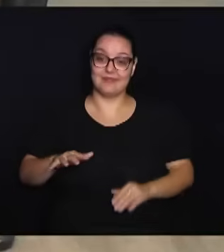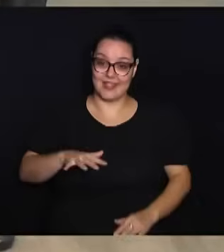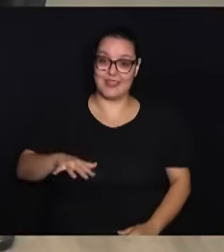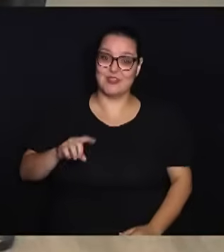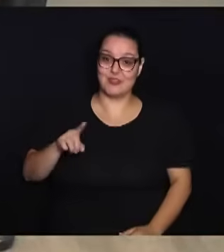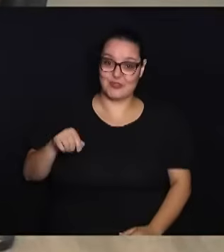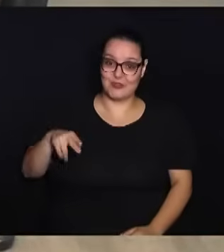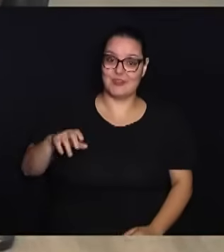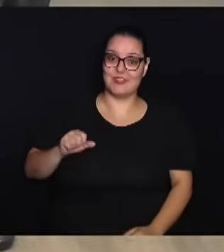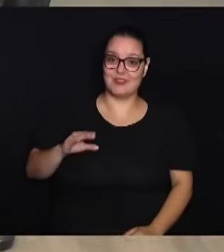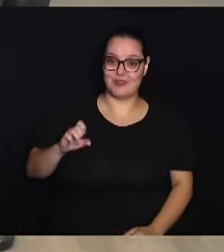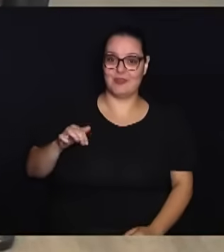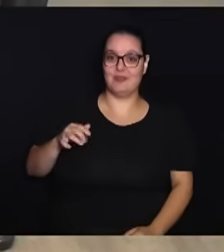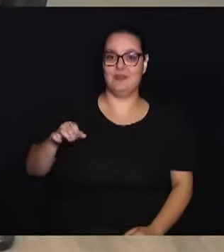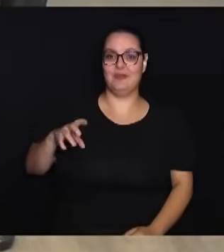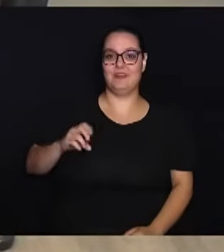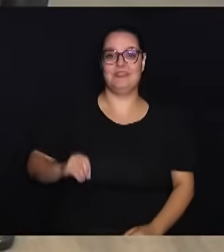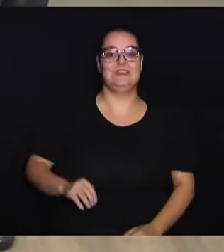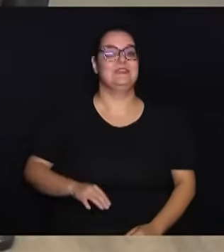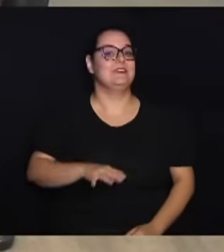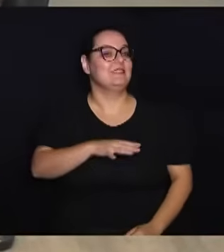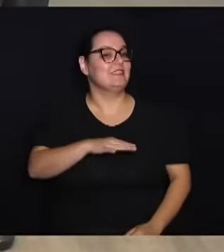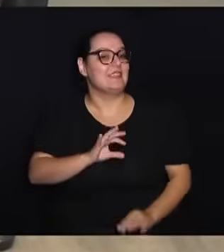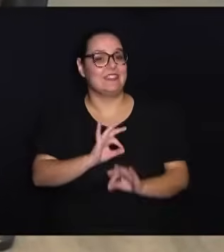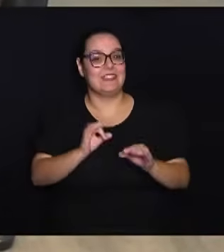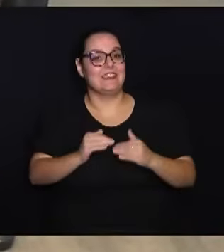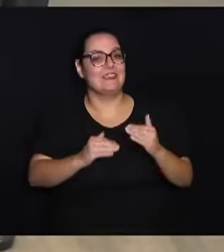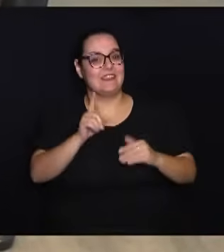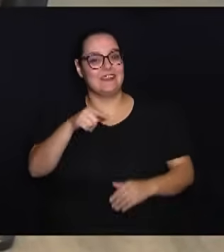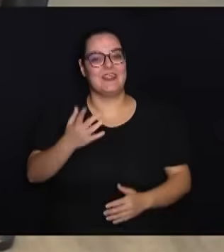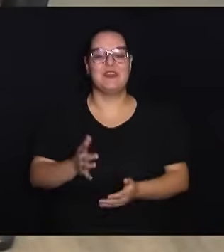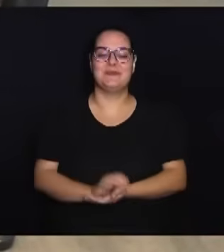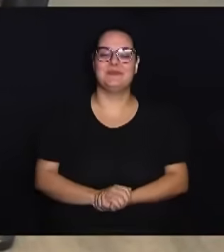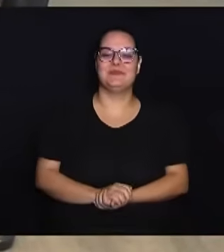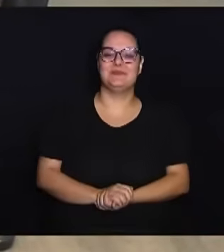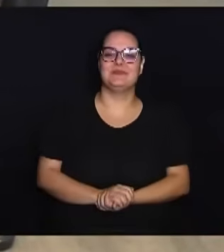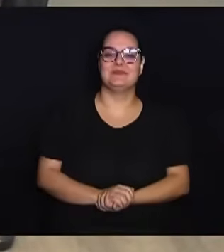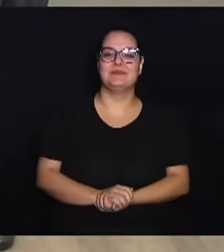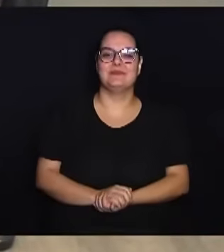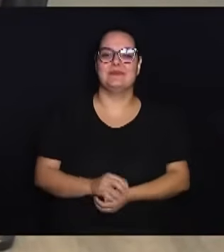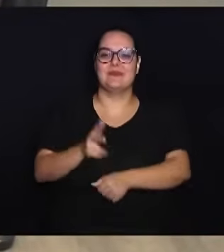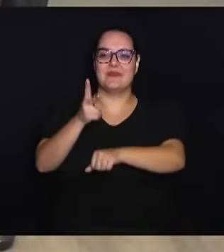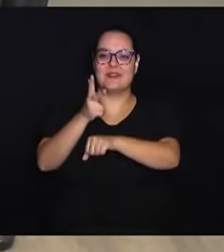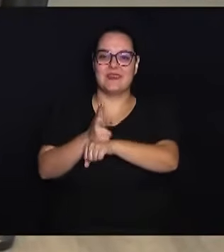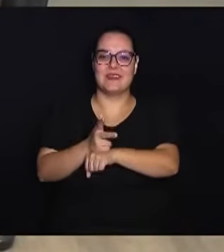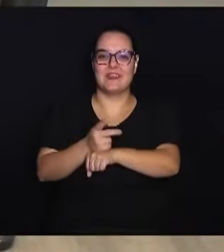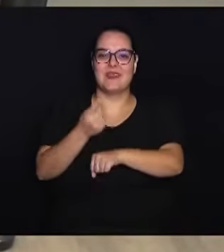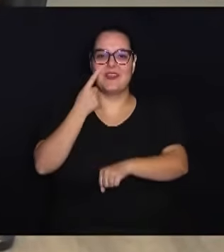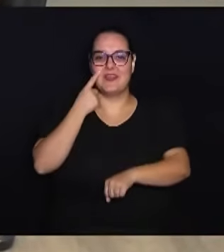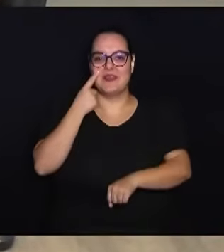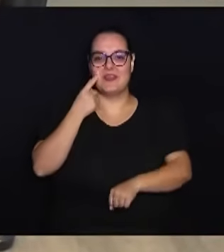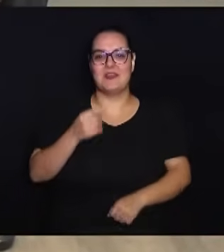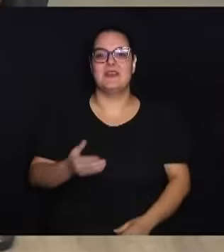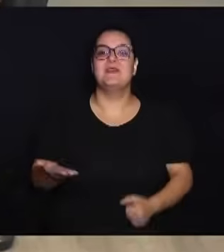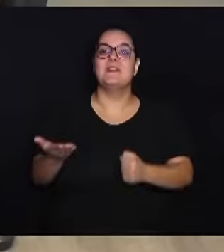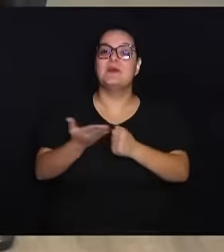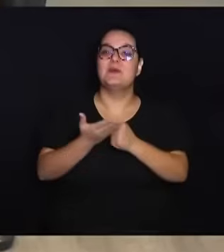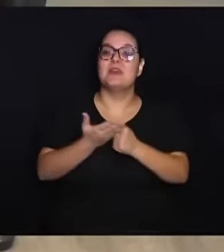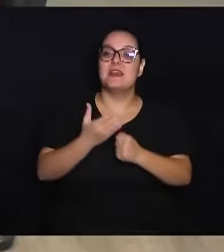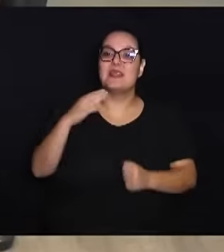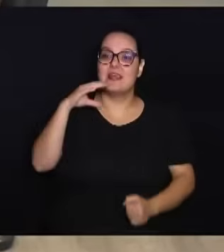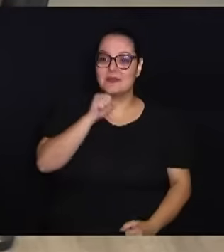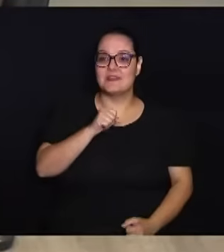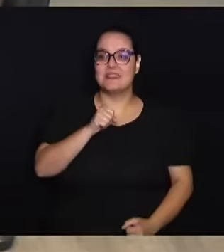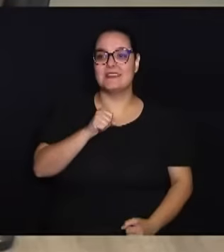zona de conforto, nada cresce na zona de conforto, não é mesmo? Ó, essa câmera aqui, olha comigo, porque a gente vai por intervalo. E daqui